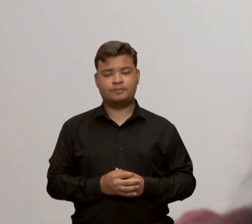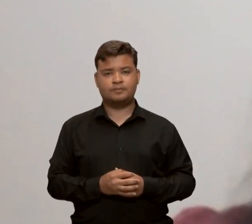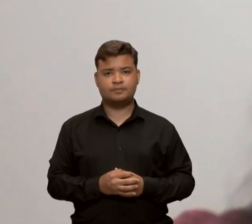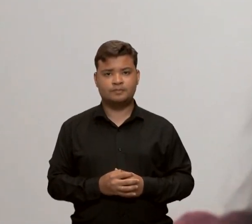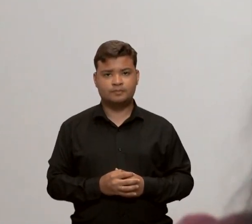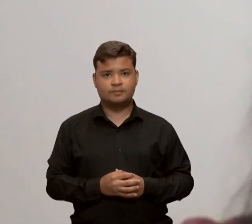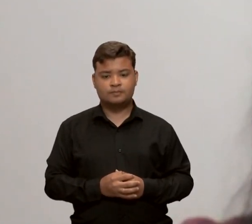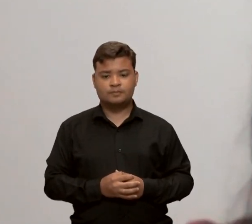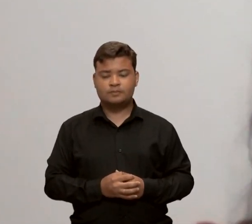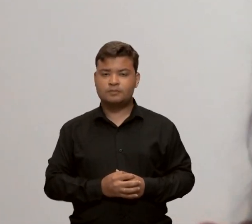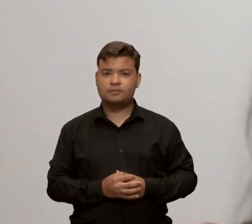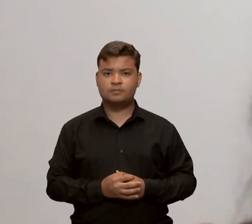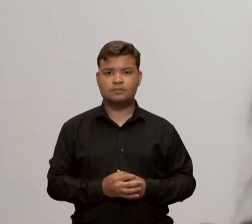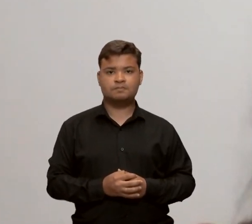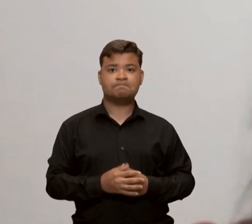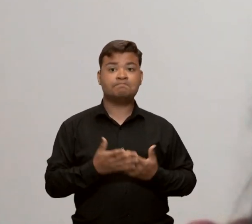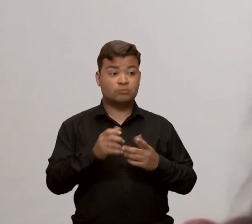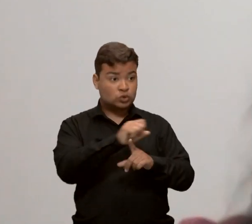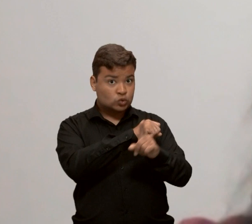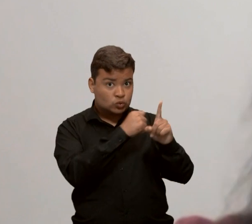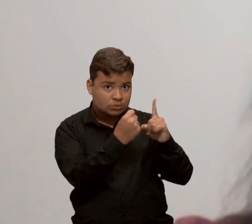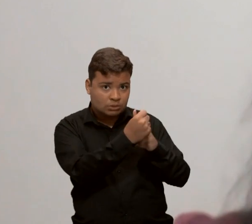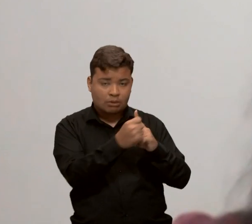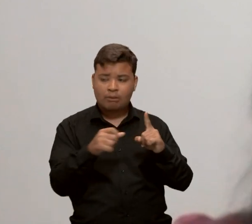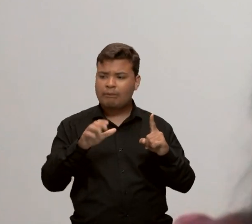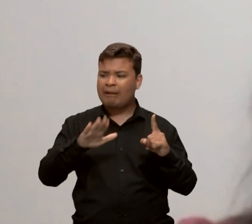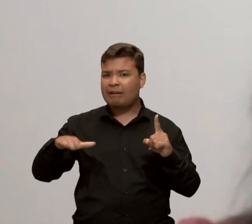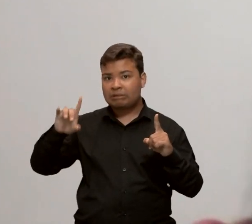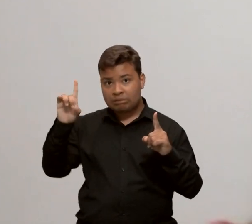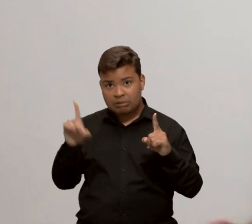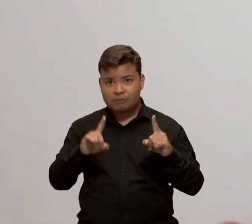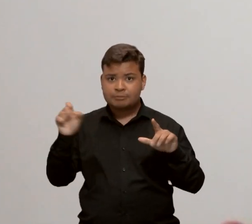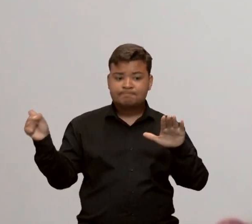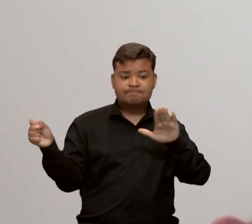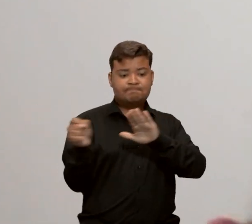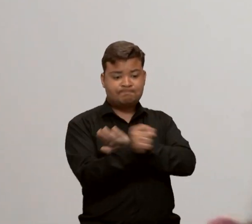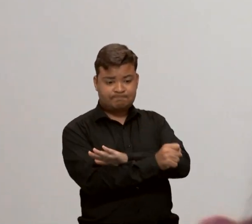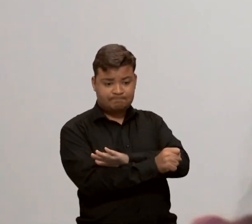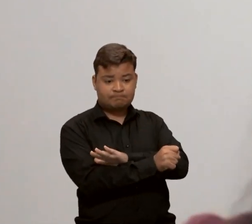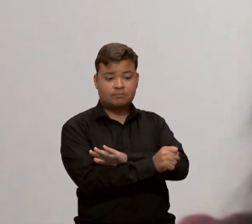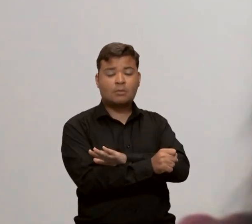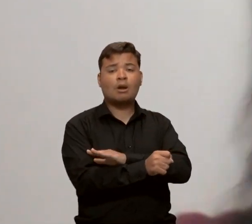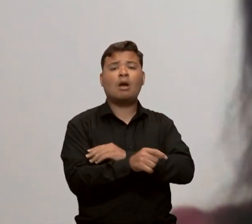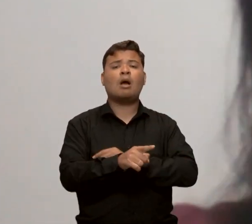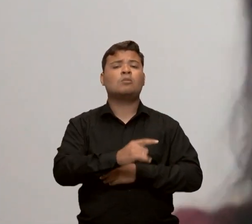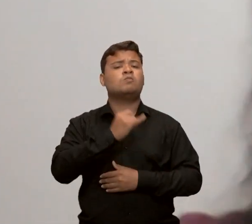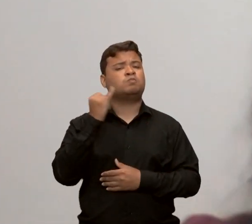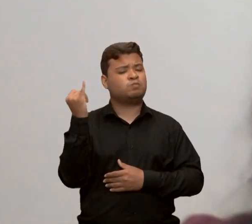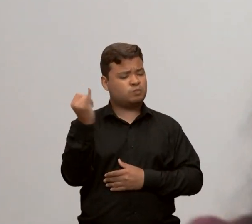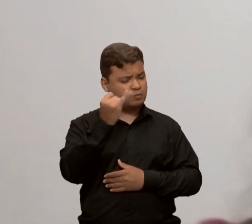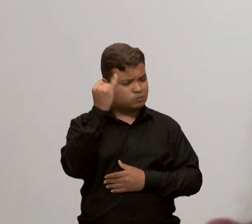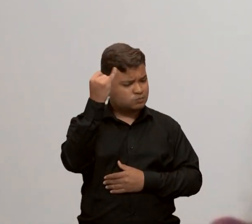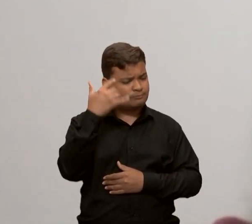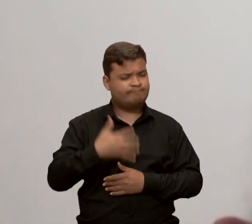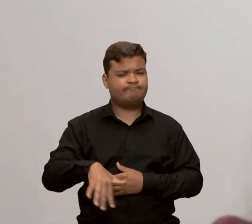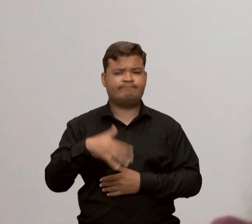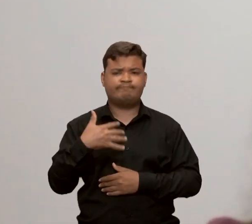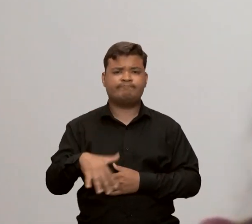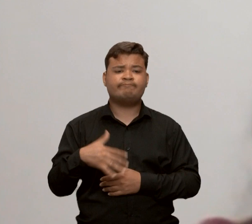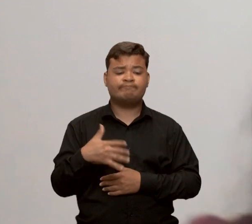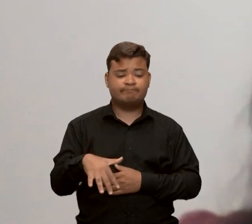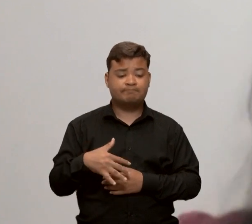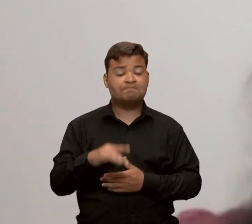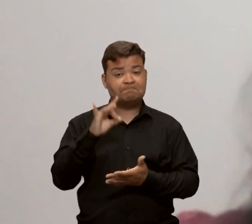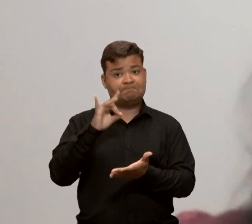com deficiência na sociedade, desde cedo, é um importante instrumento para que isso ocorra,